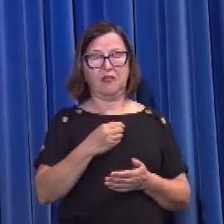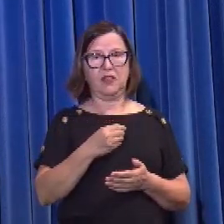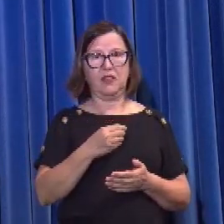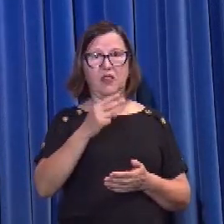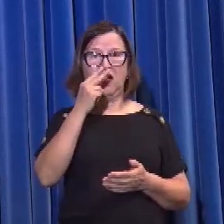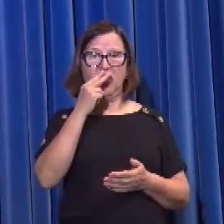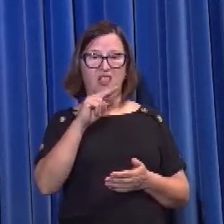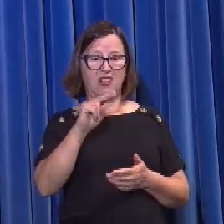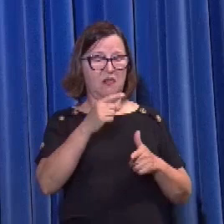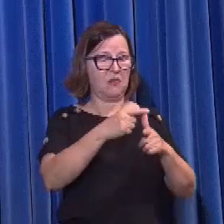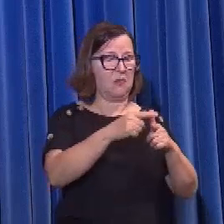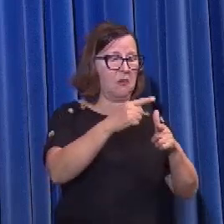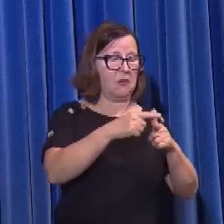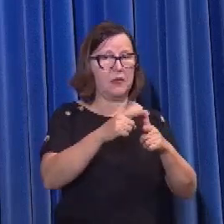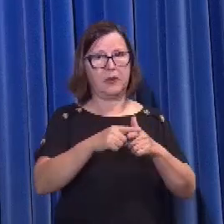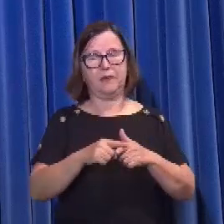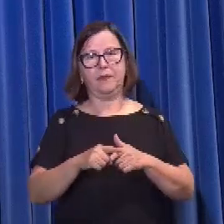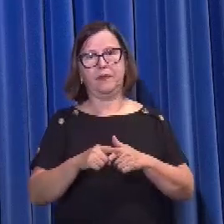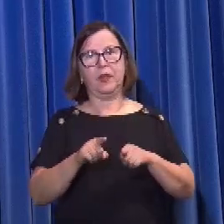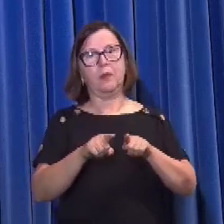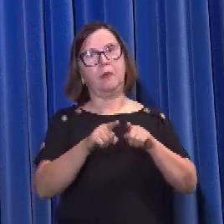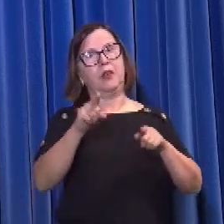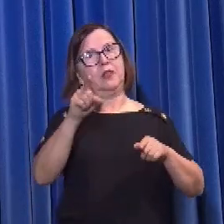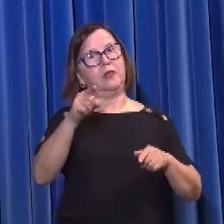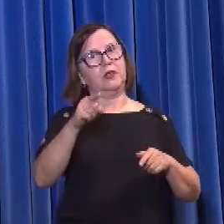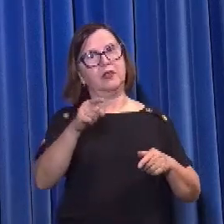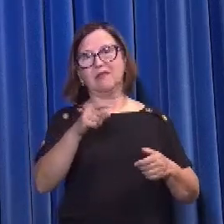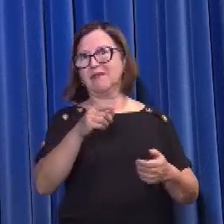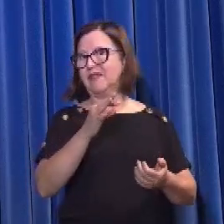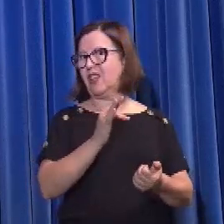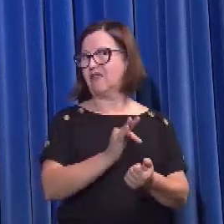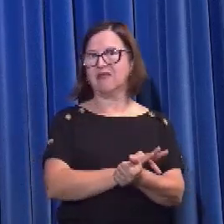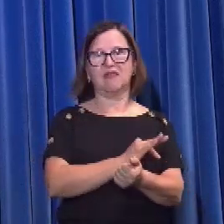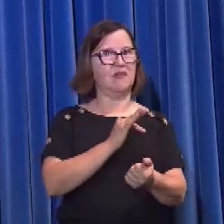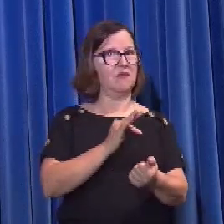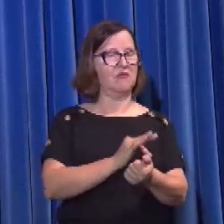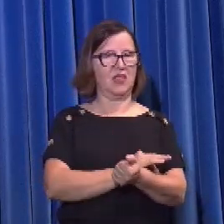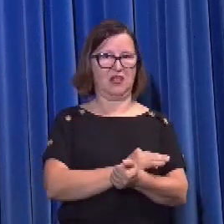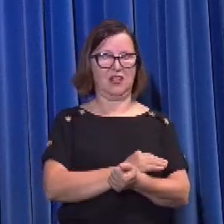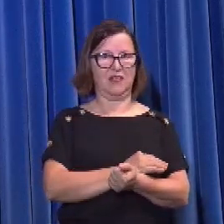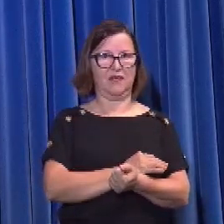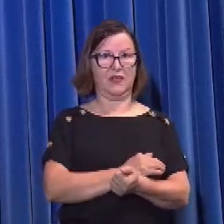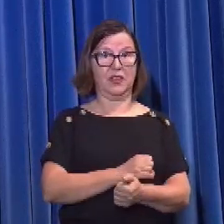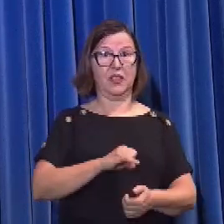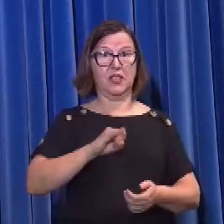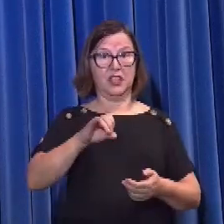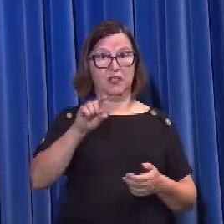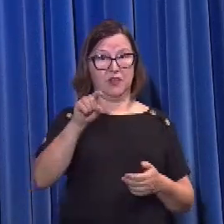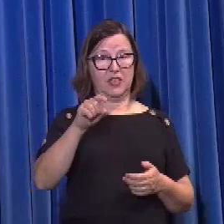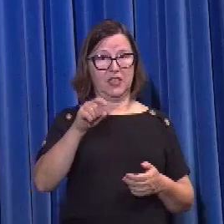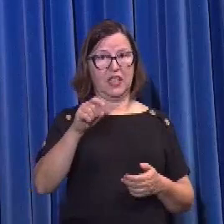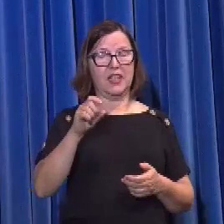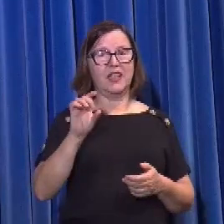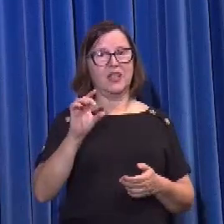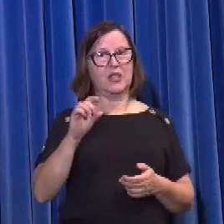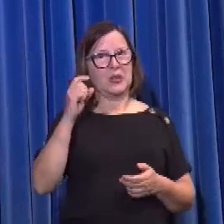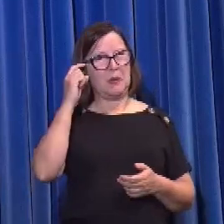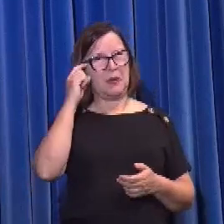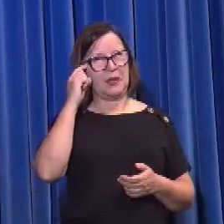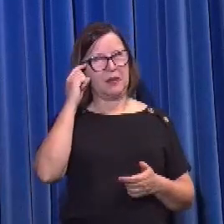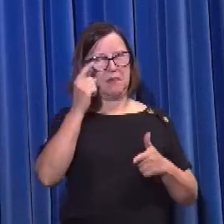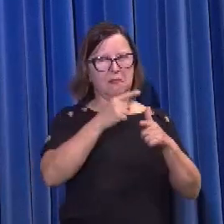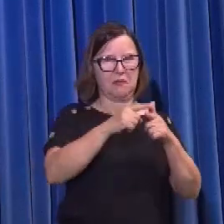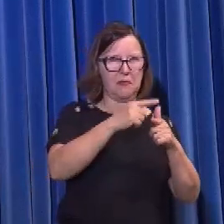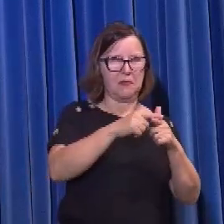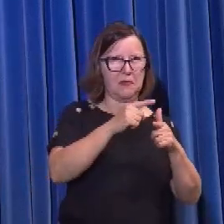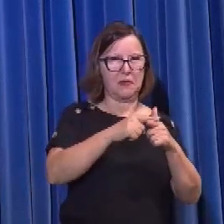dica para você. Você não vai suportar, porque aí quanto mais você olhar para as circunstâncias, mais você vai querer